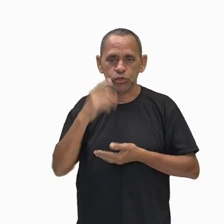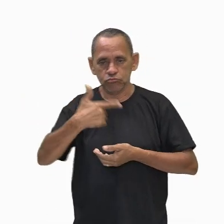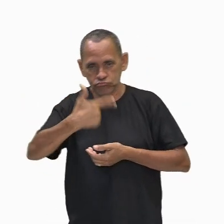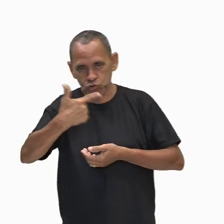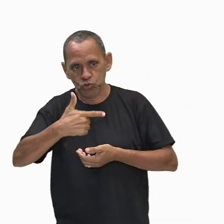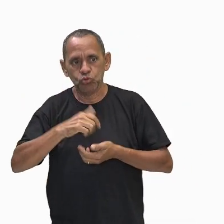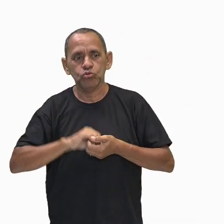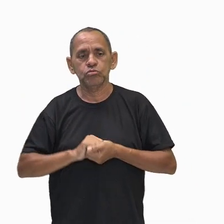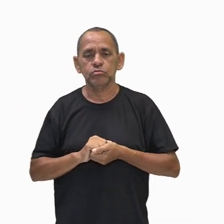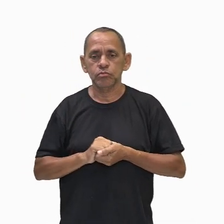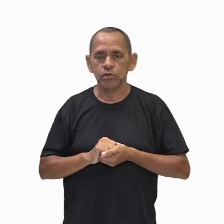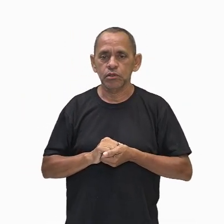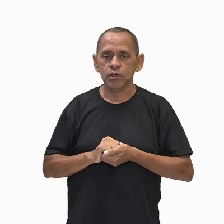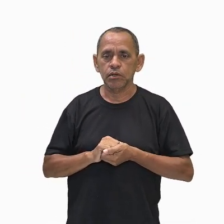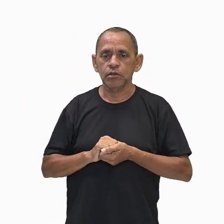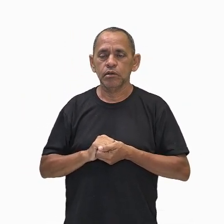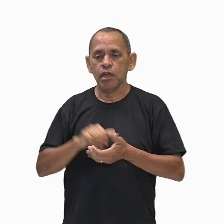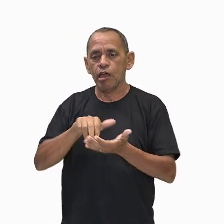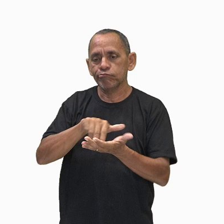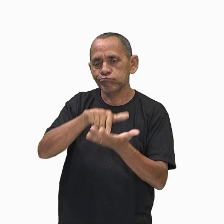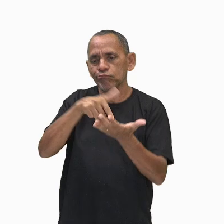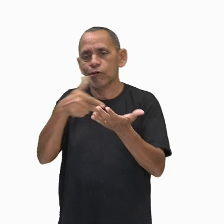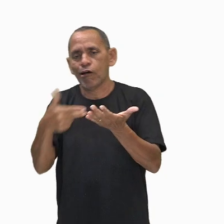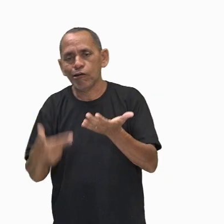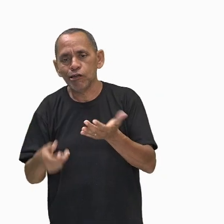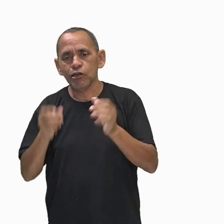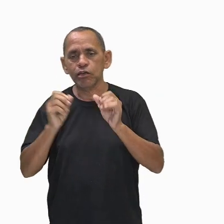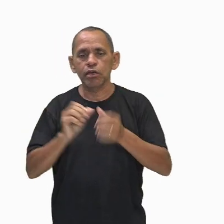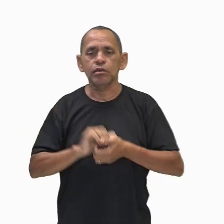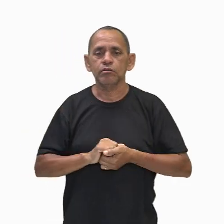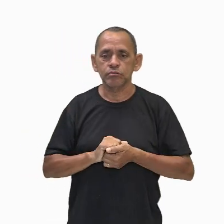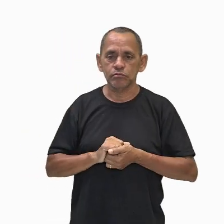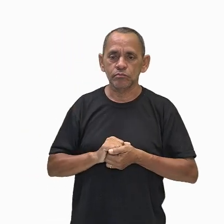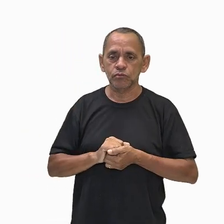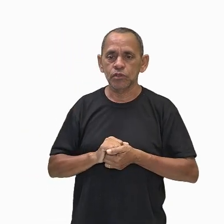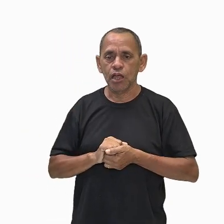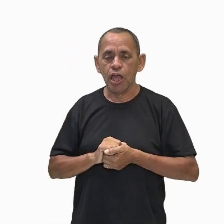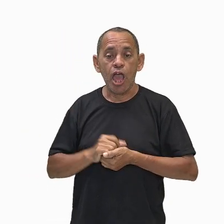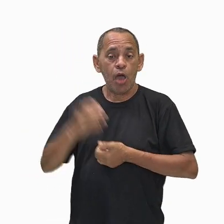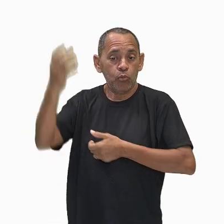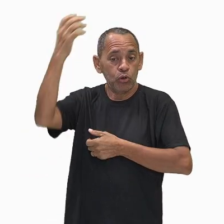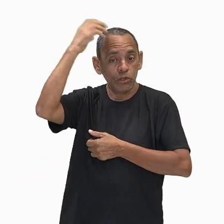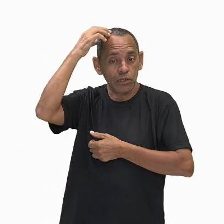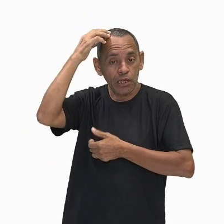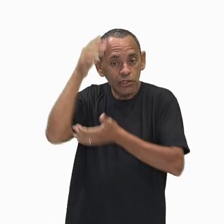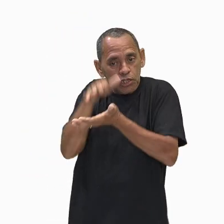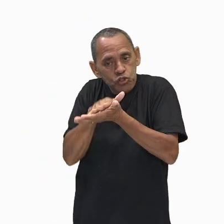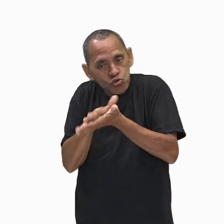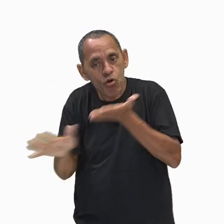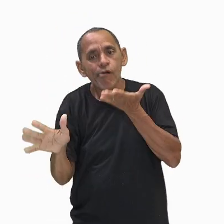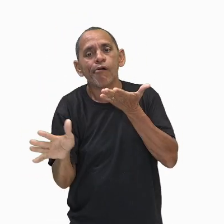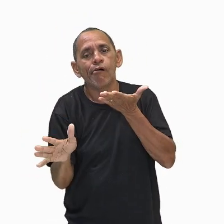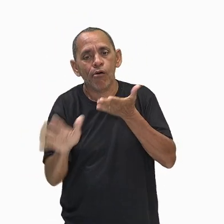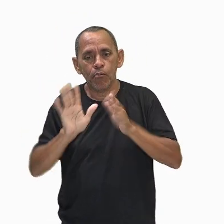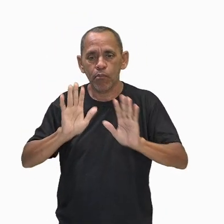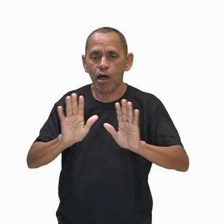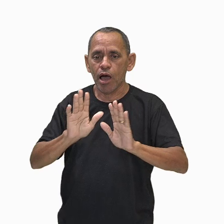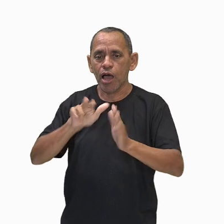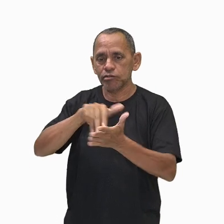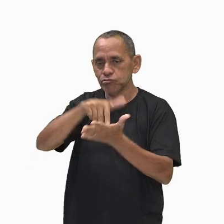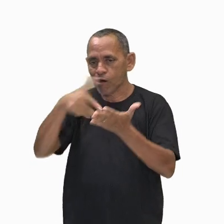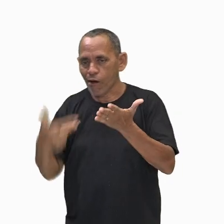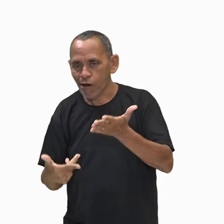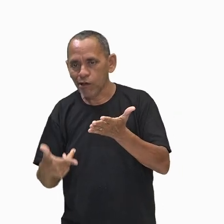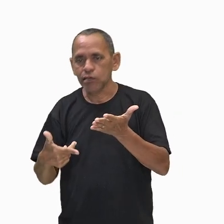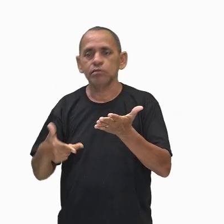teria tropeçado no tapete e falado: como vem, a monarquia escorregou, mas não caiu.